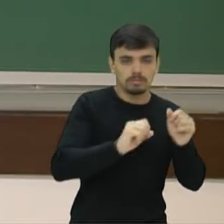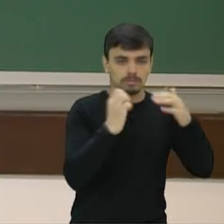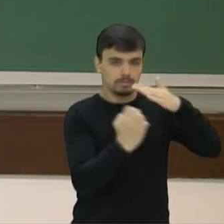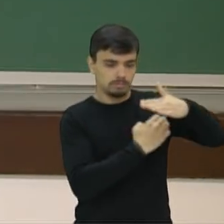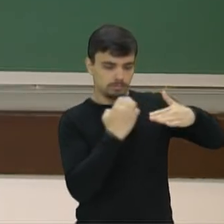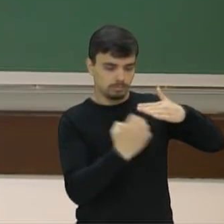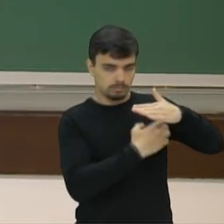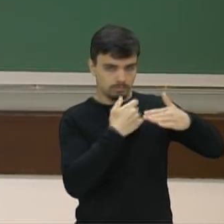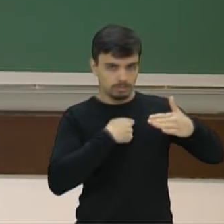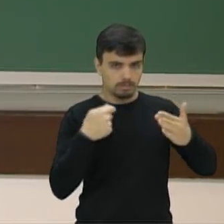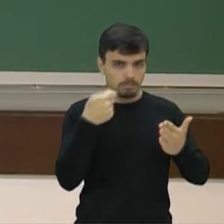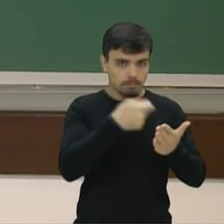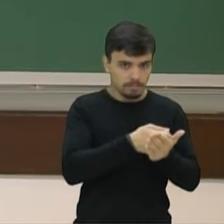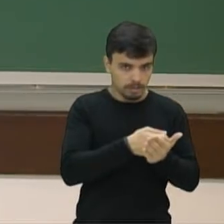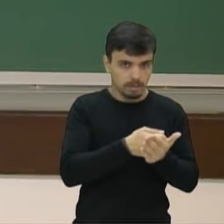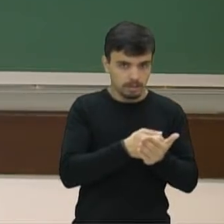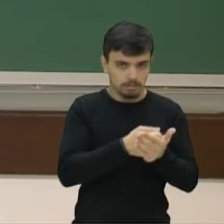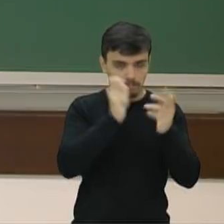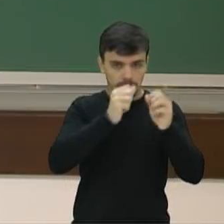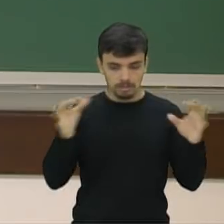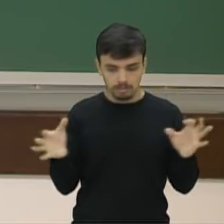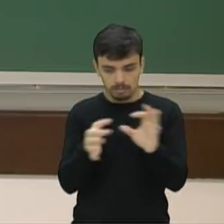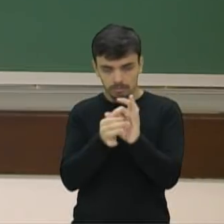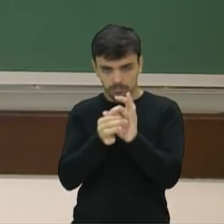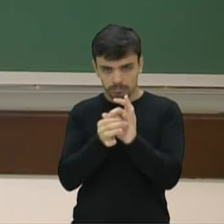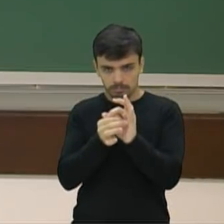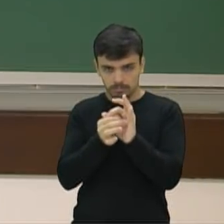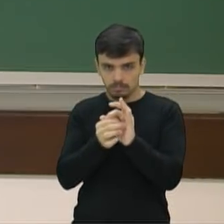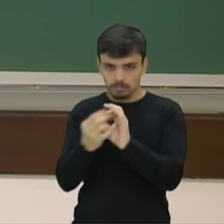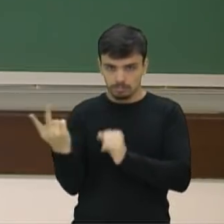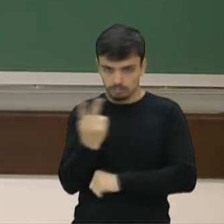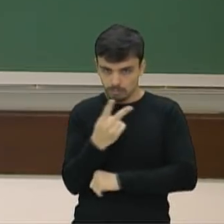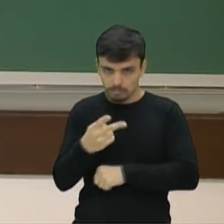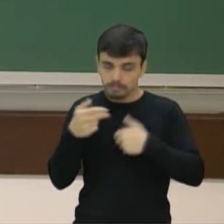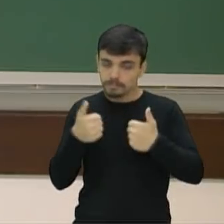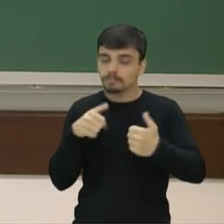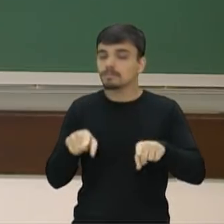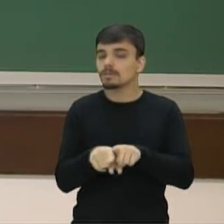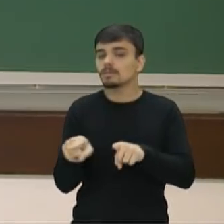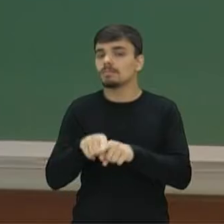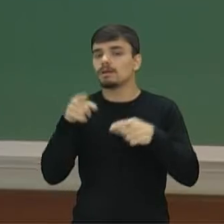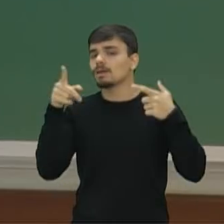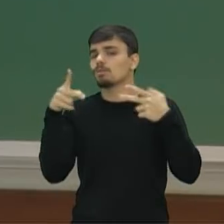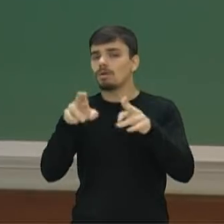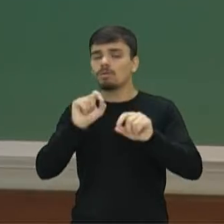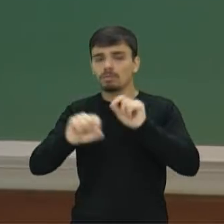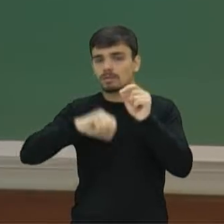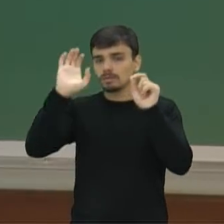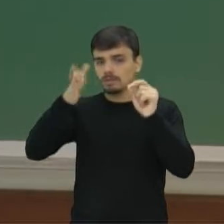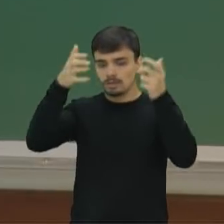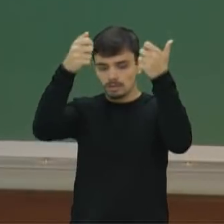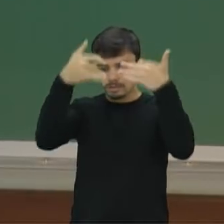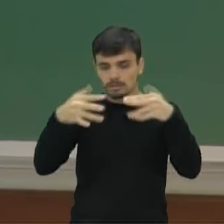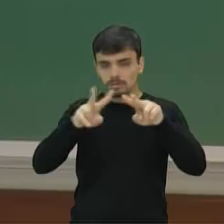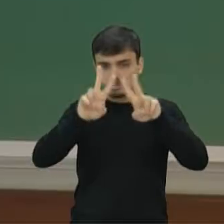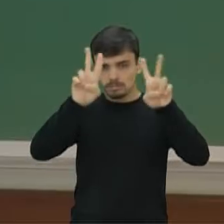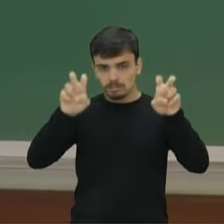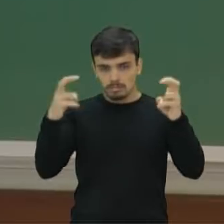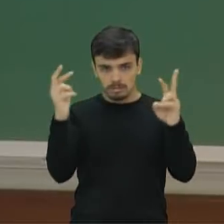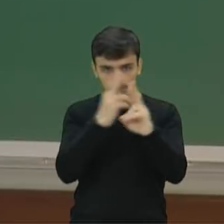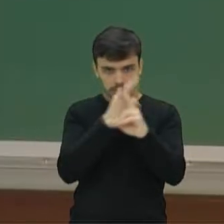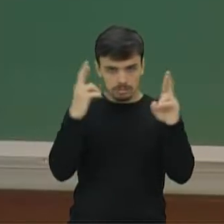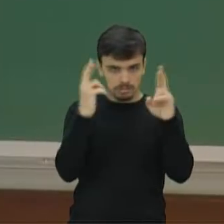que desembolsar para veicular a sua propaganda naquele intervalo. E a mesma coisa que a gente está falando aqui em relação